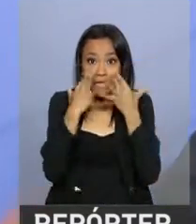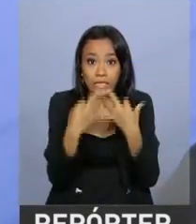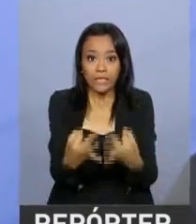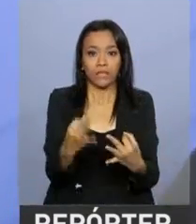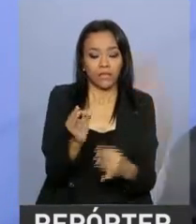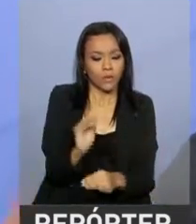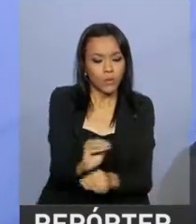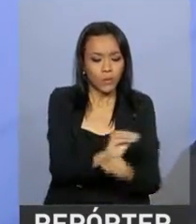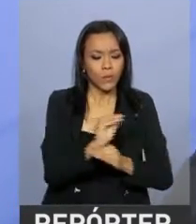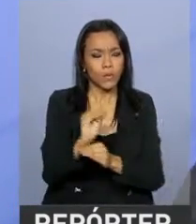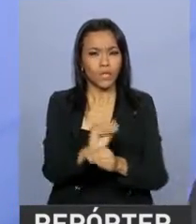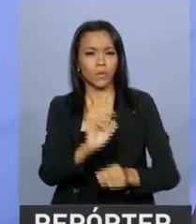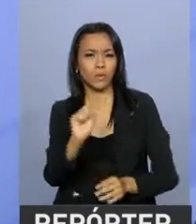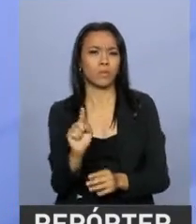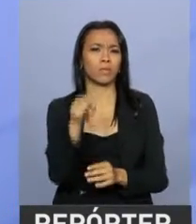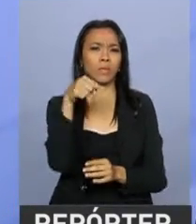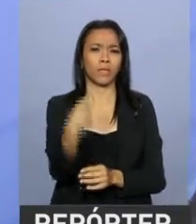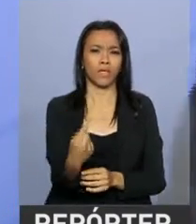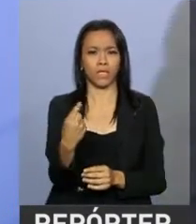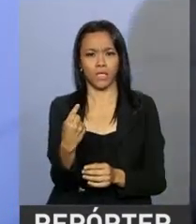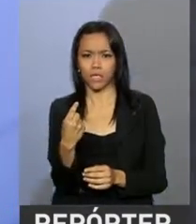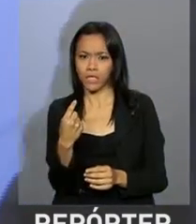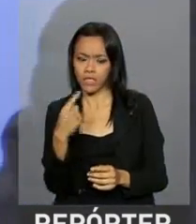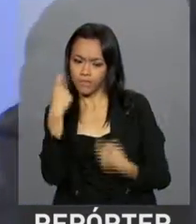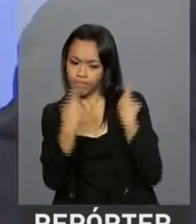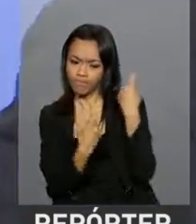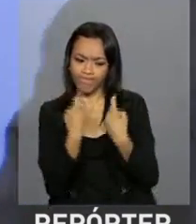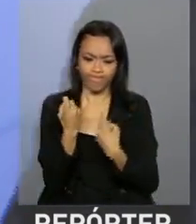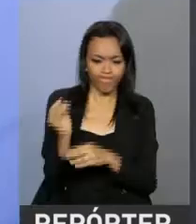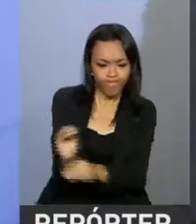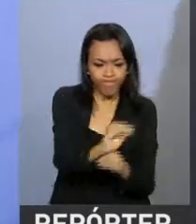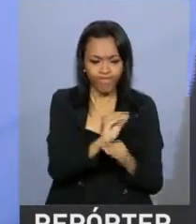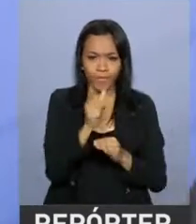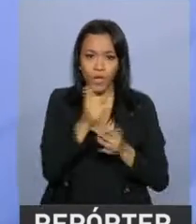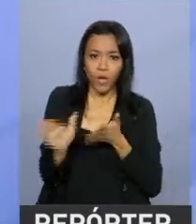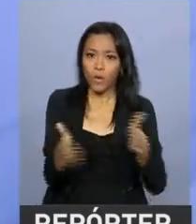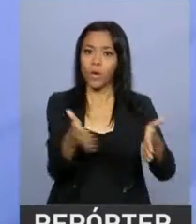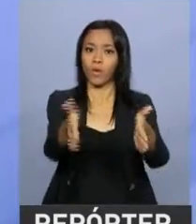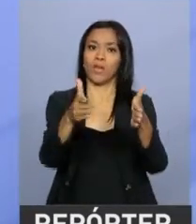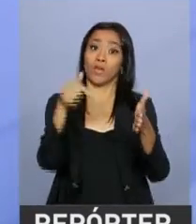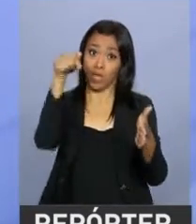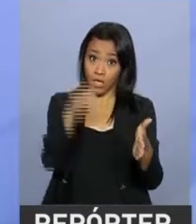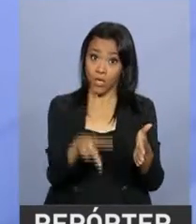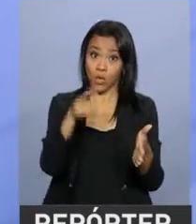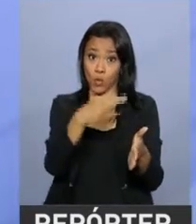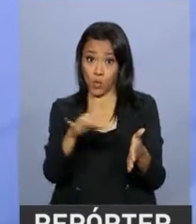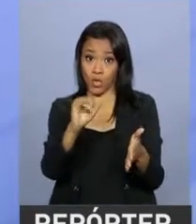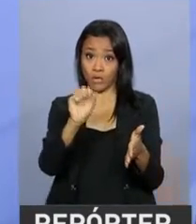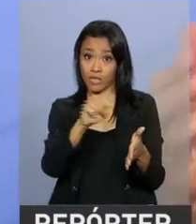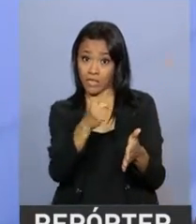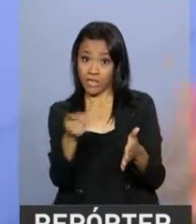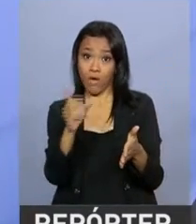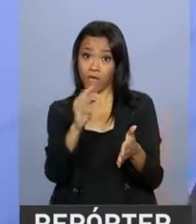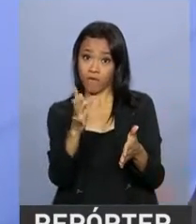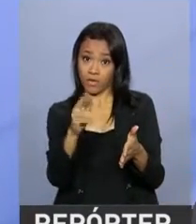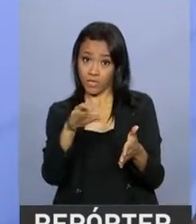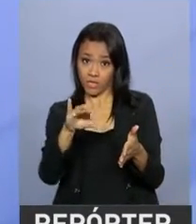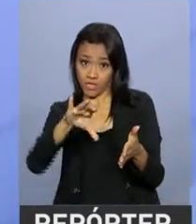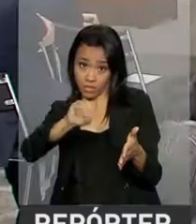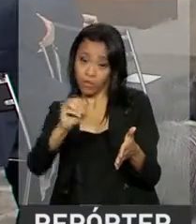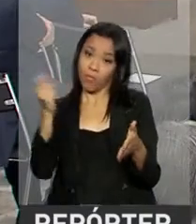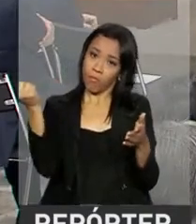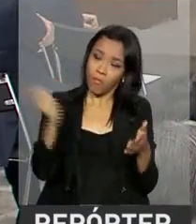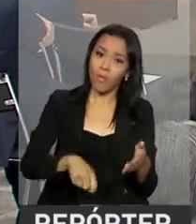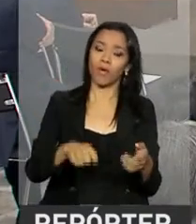primeiros passos fundamentais para que o Rio São Francisco volte a viver